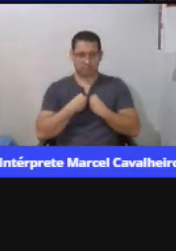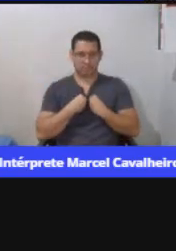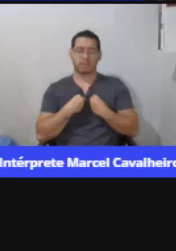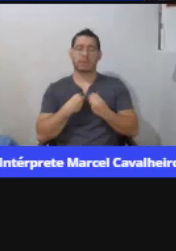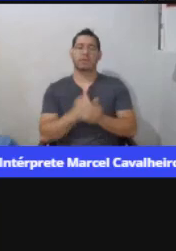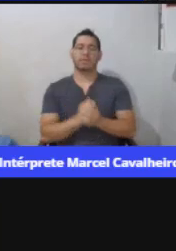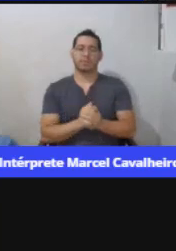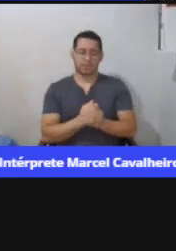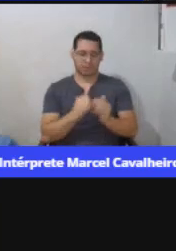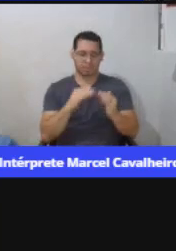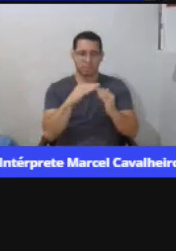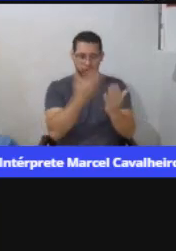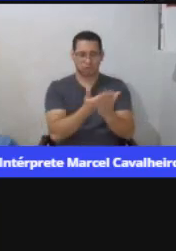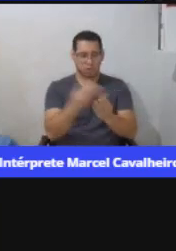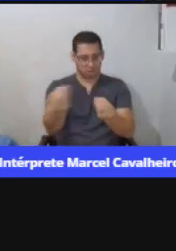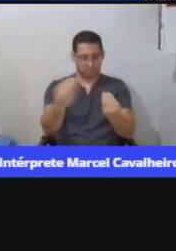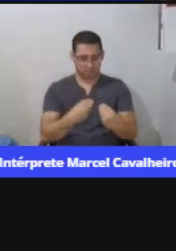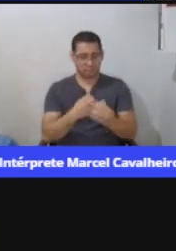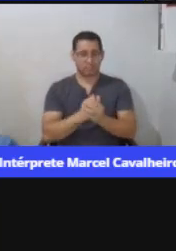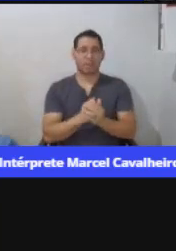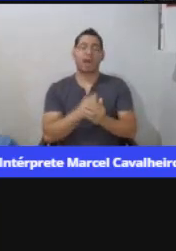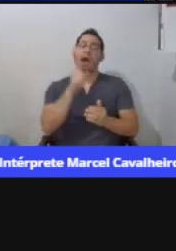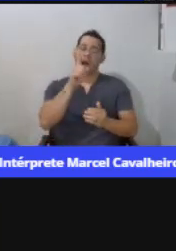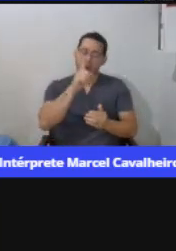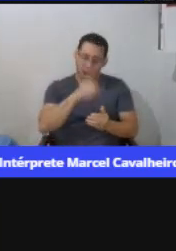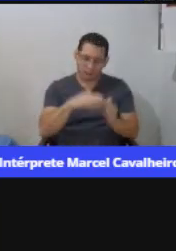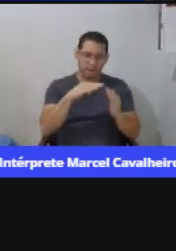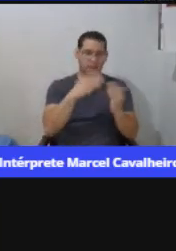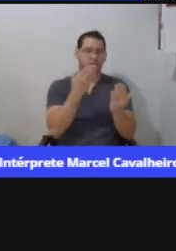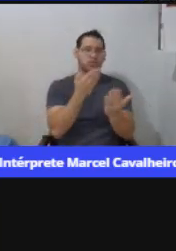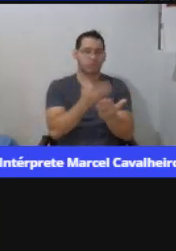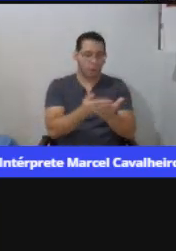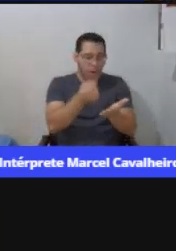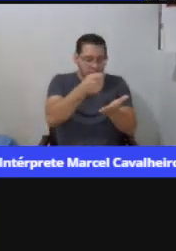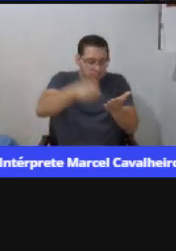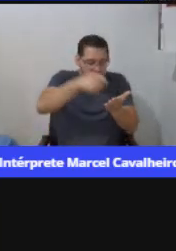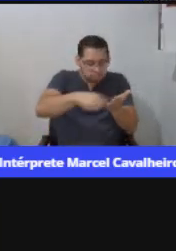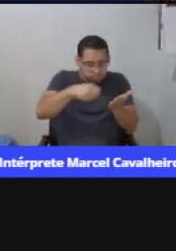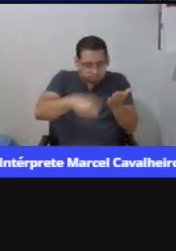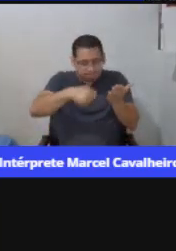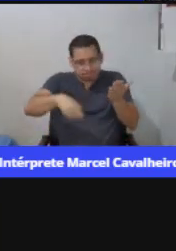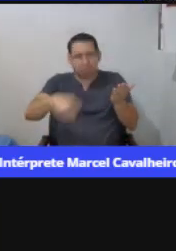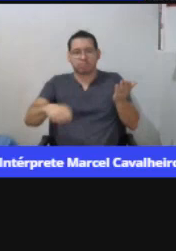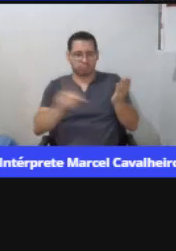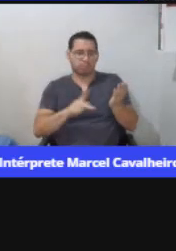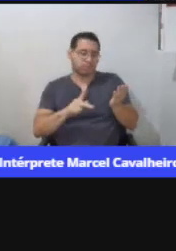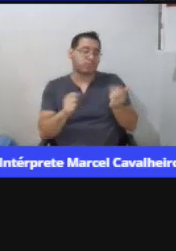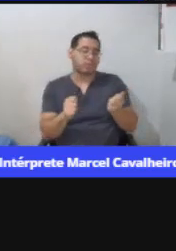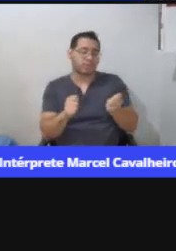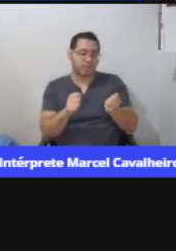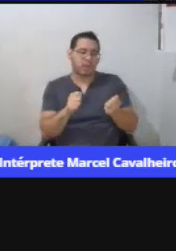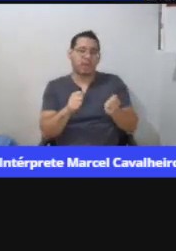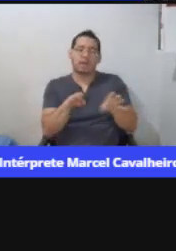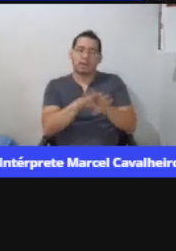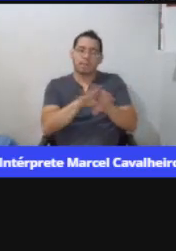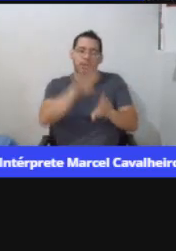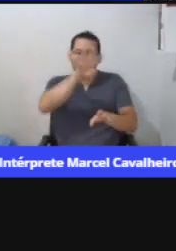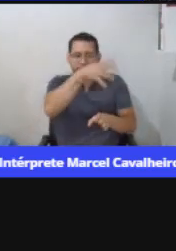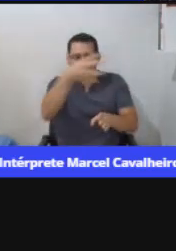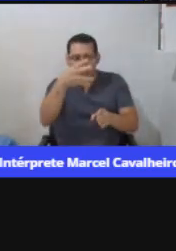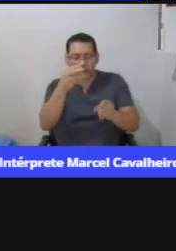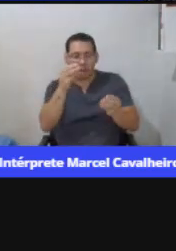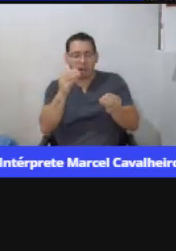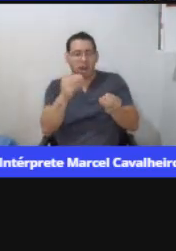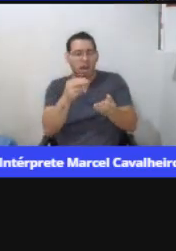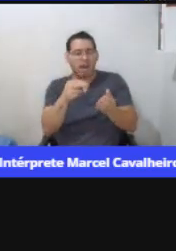escola entra com a correção e a tabulação dos dados. Então, essa é um cargo, é